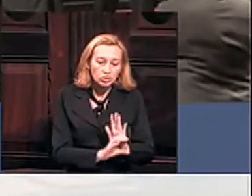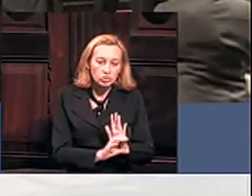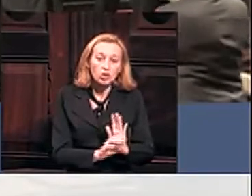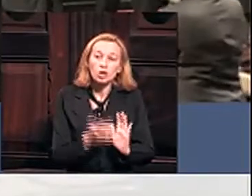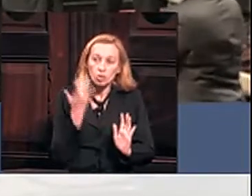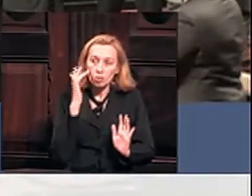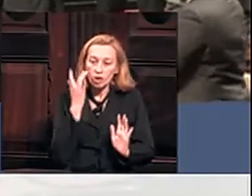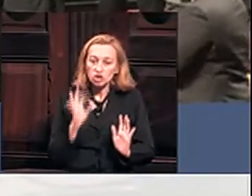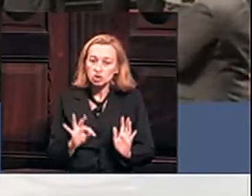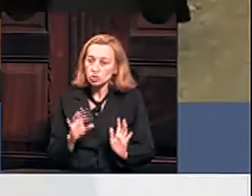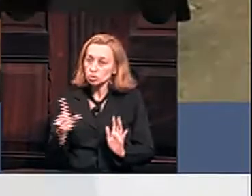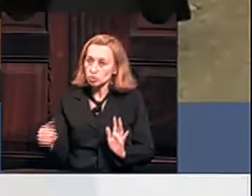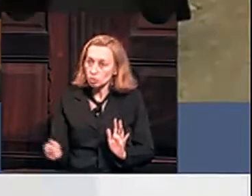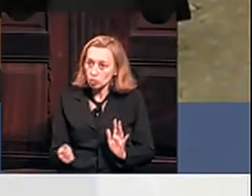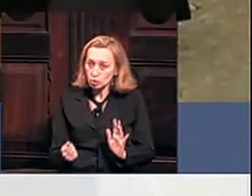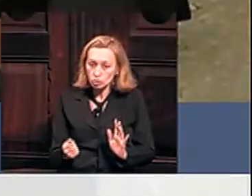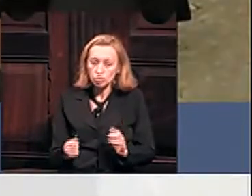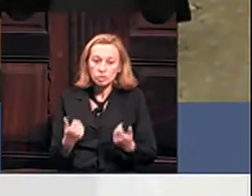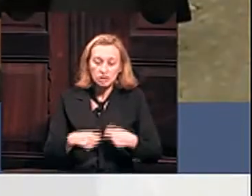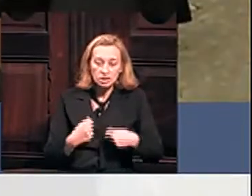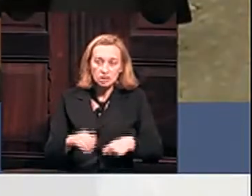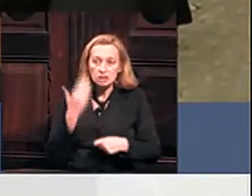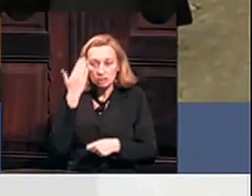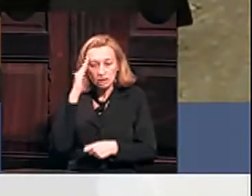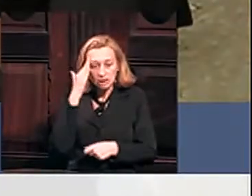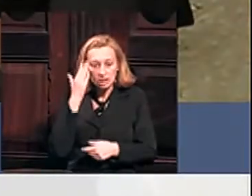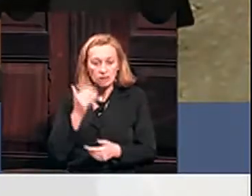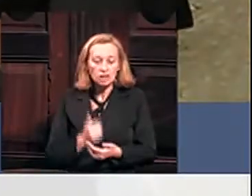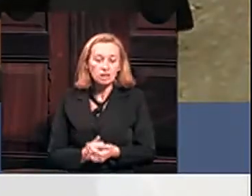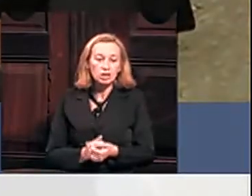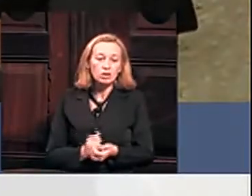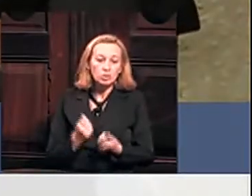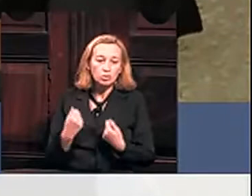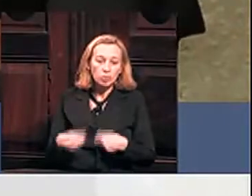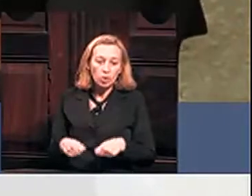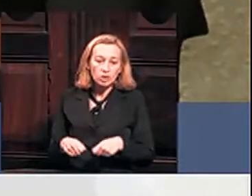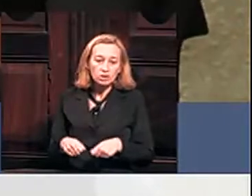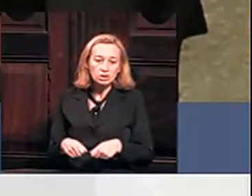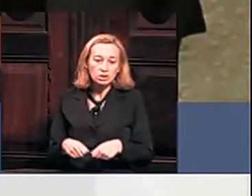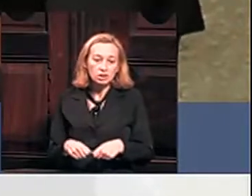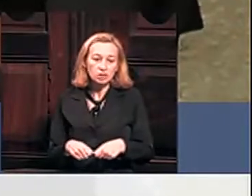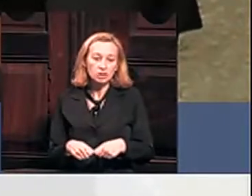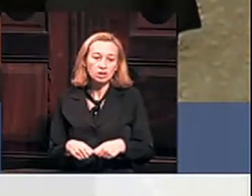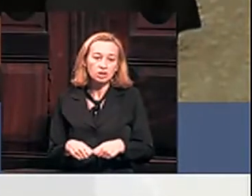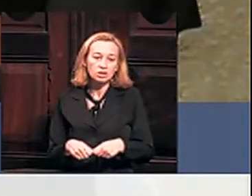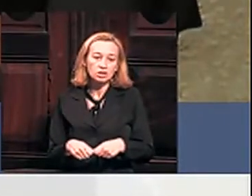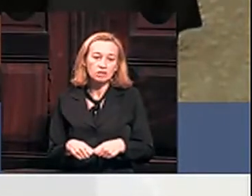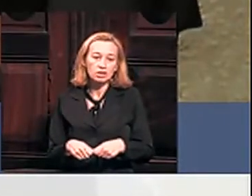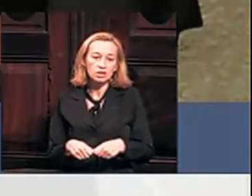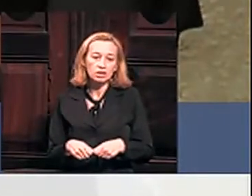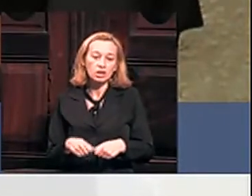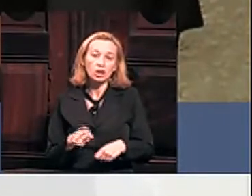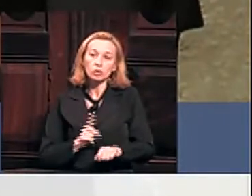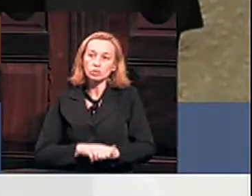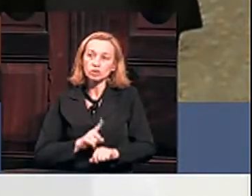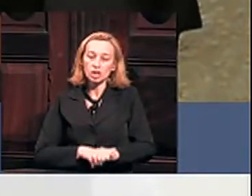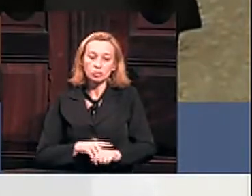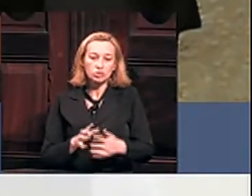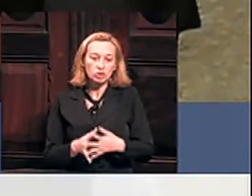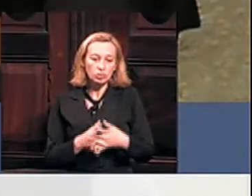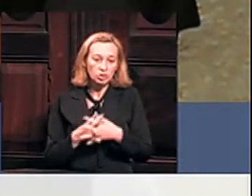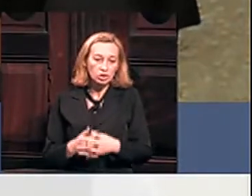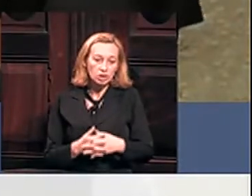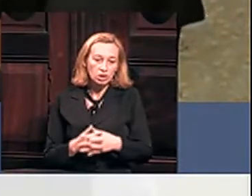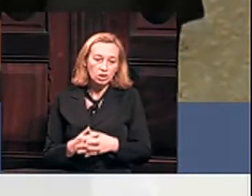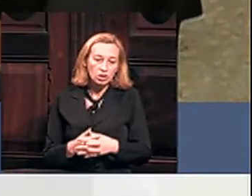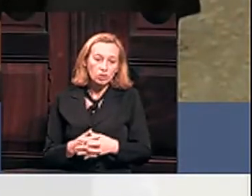o setor produtivo tem que compreender. Pode fazer até proporcionar o tempo de parada dos caminhoneiros. Eu acho que o espírito